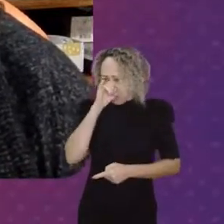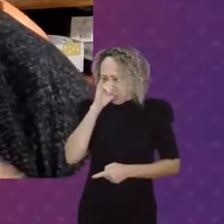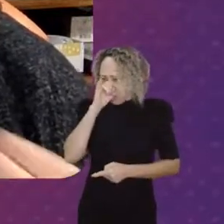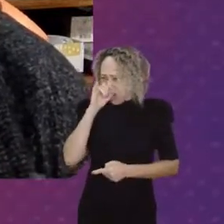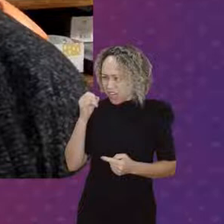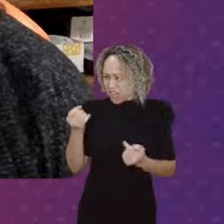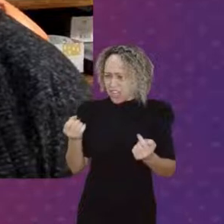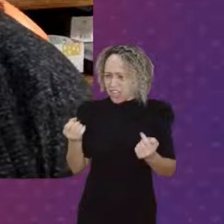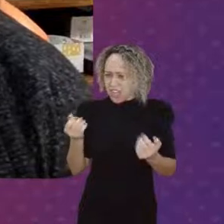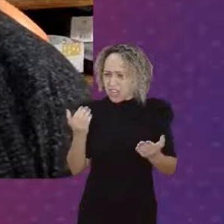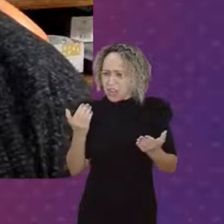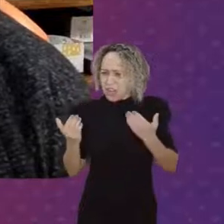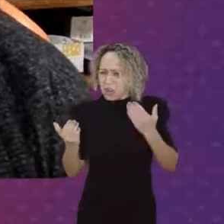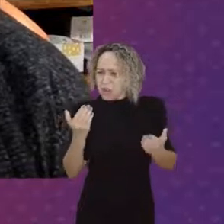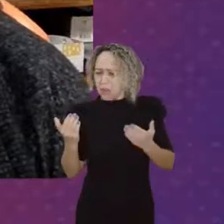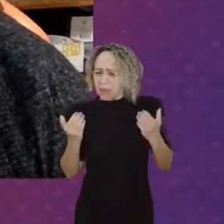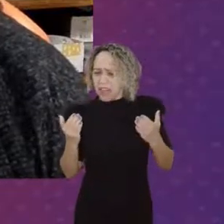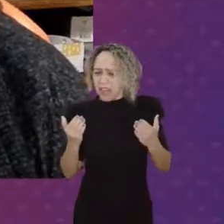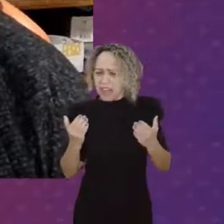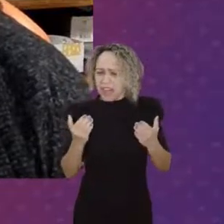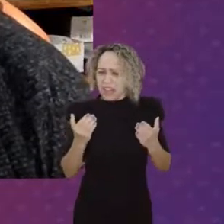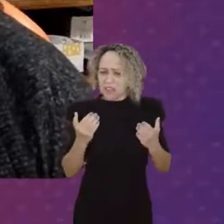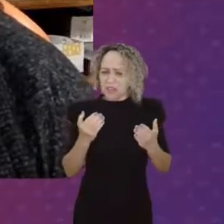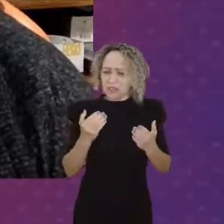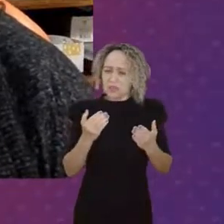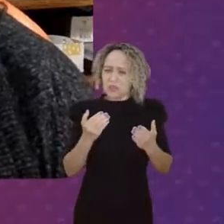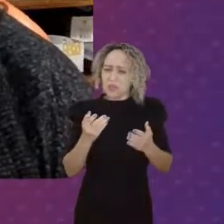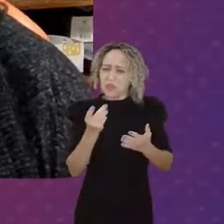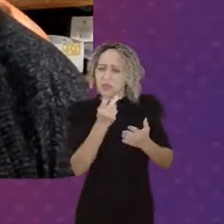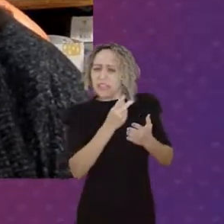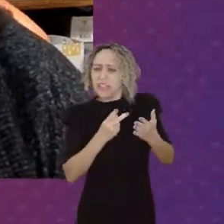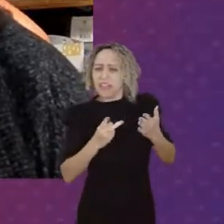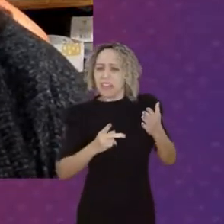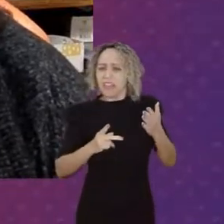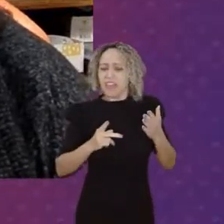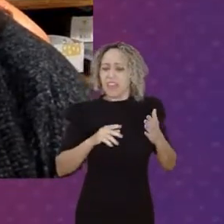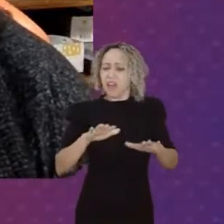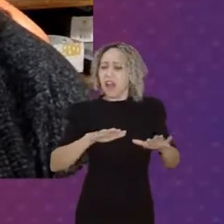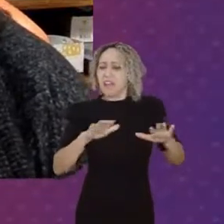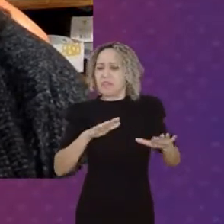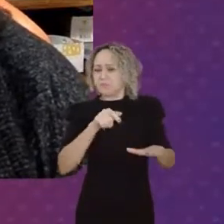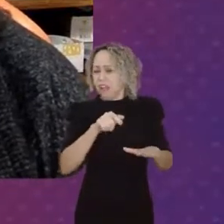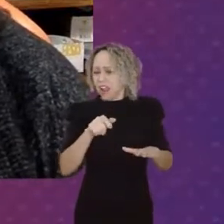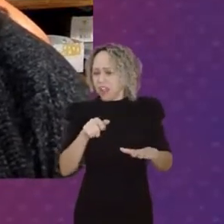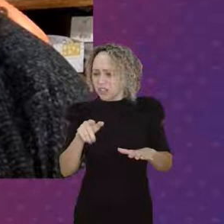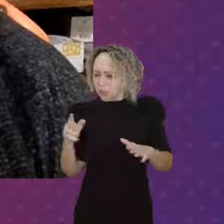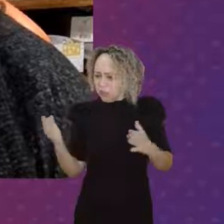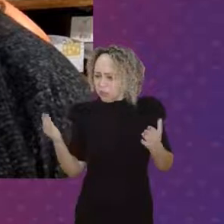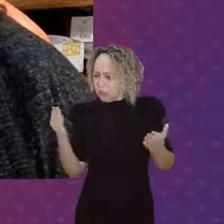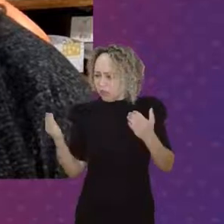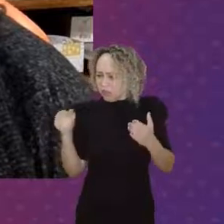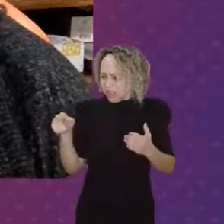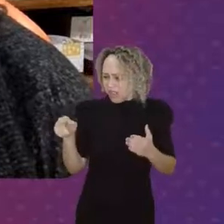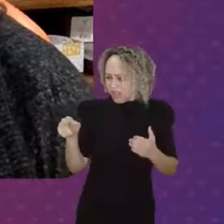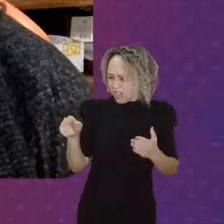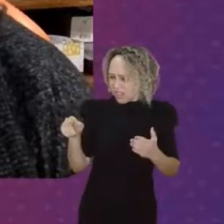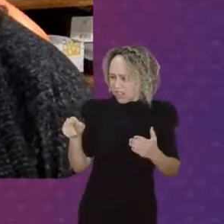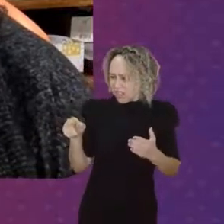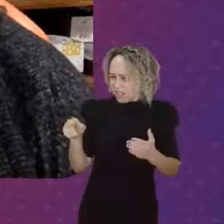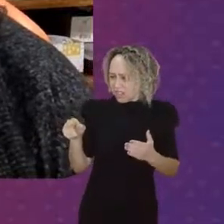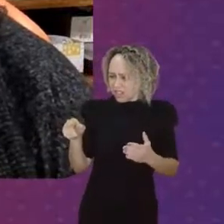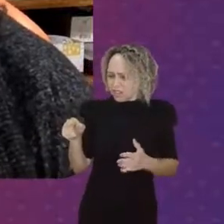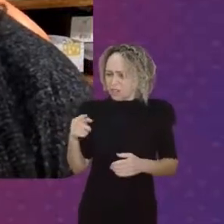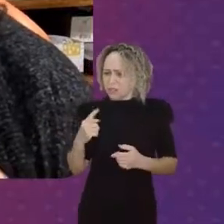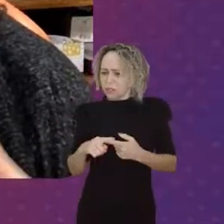né, colegas ali, o que isso tem a ver com o cargo que ela ocupa, com o que ela deveria fazer ou o que ela